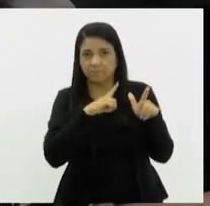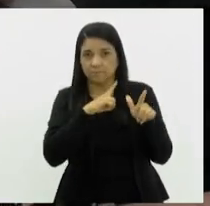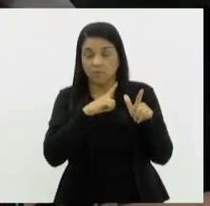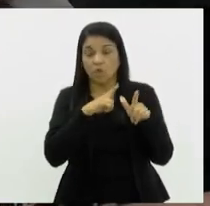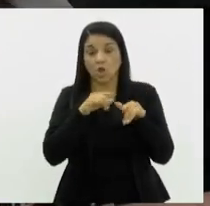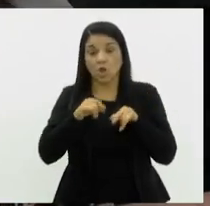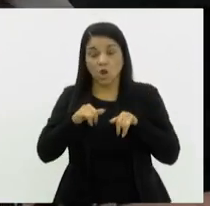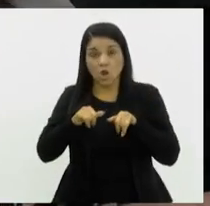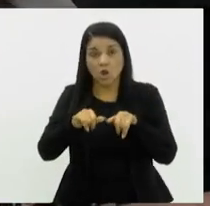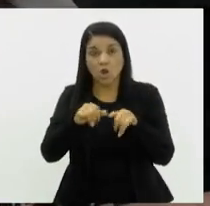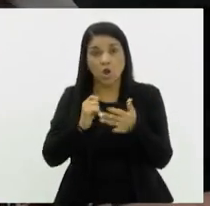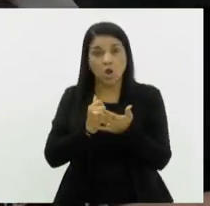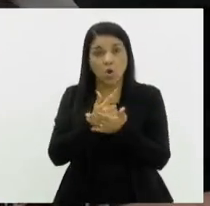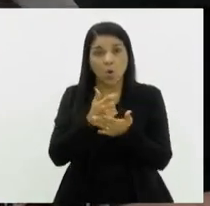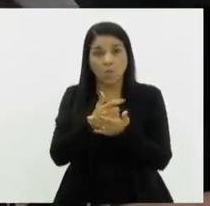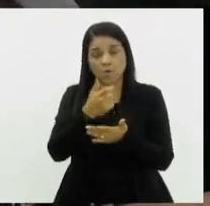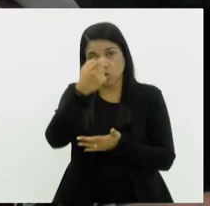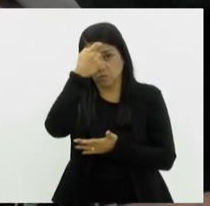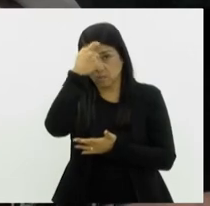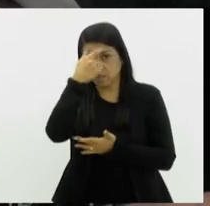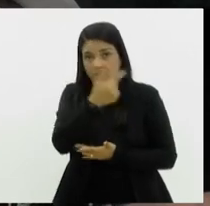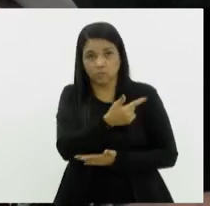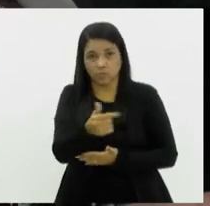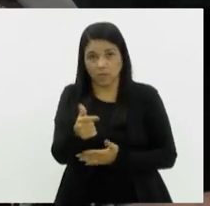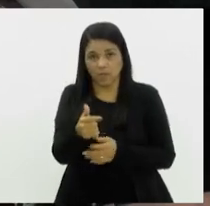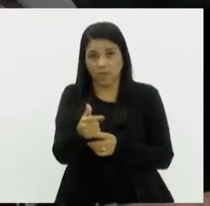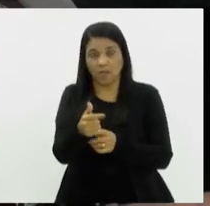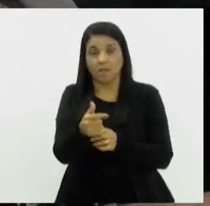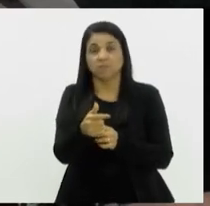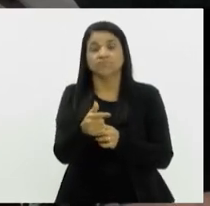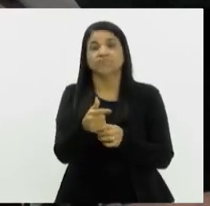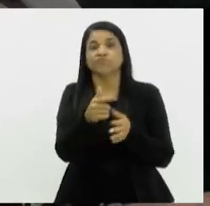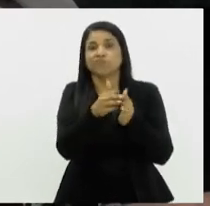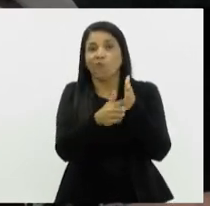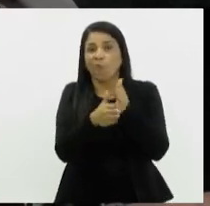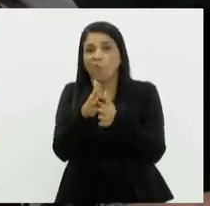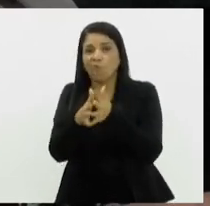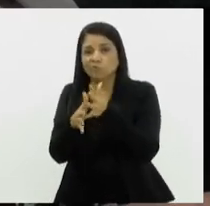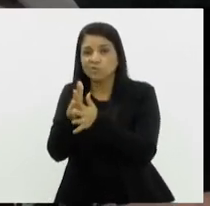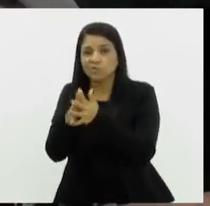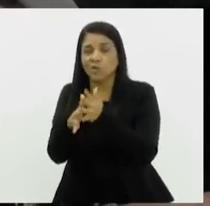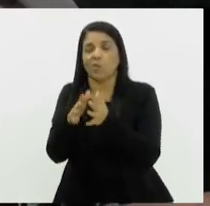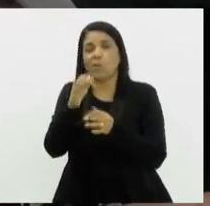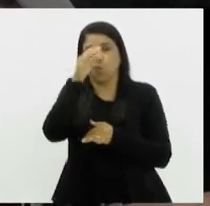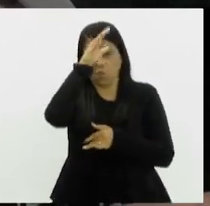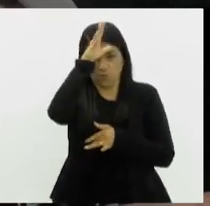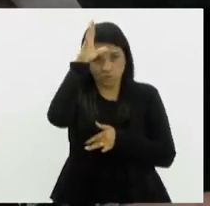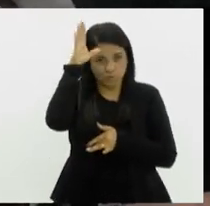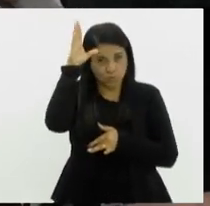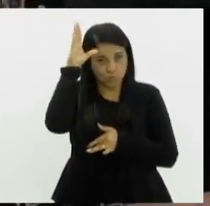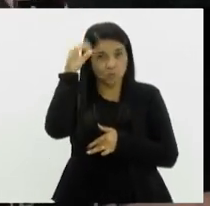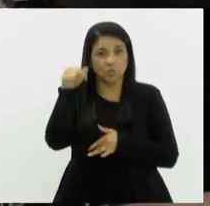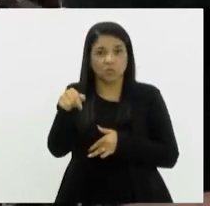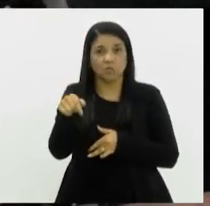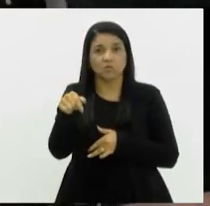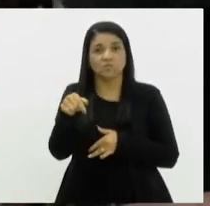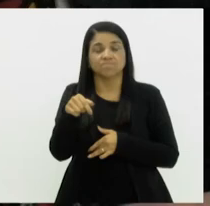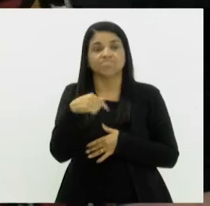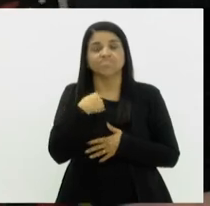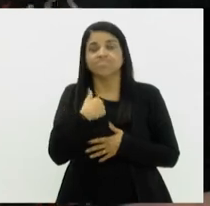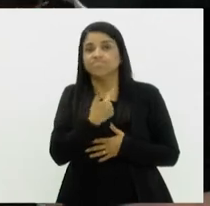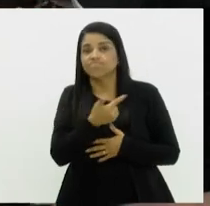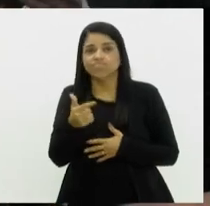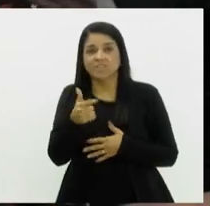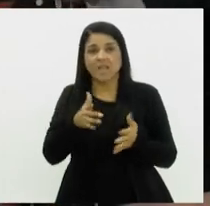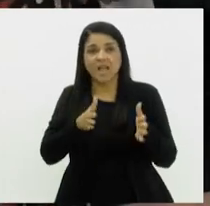compra inconsciente, tendo em vista que podem gerar confusão ao consumidor, que fica sem o devido